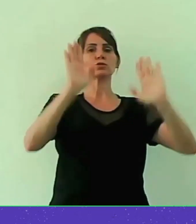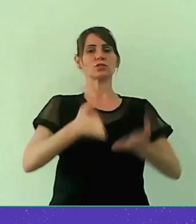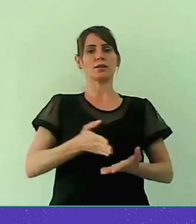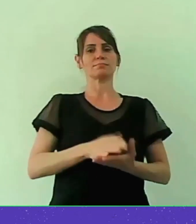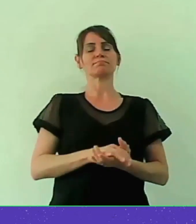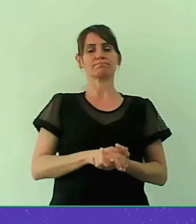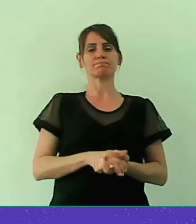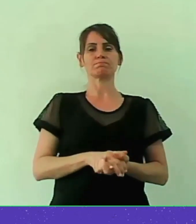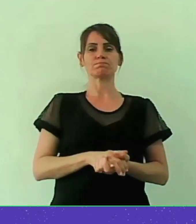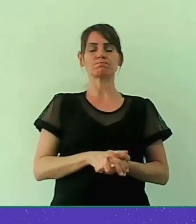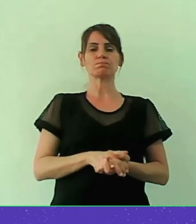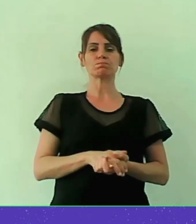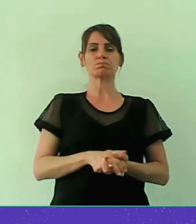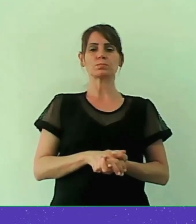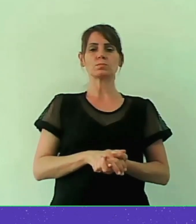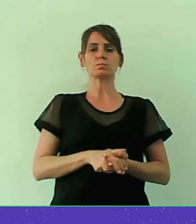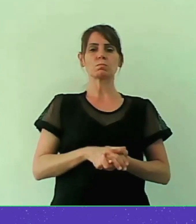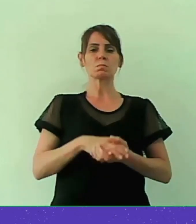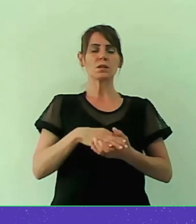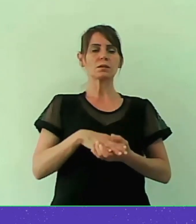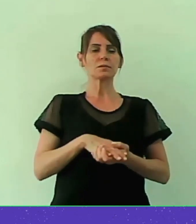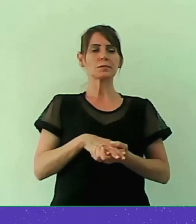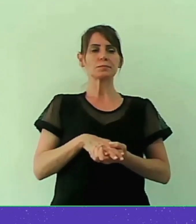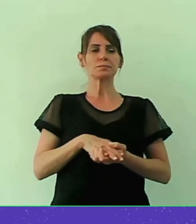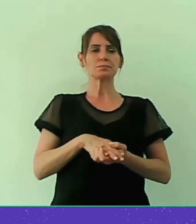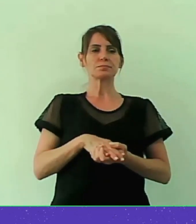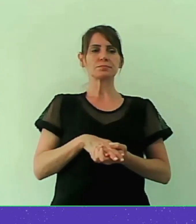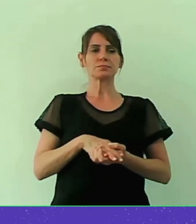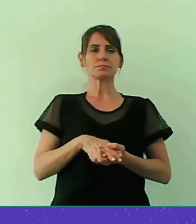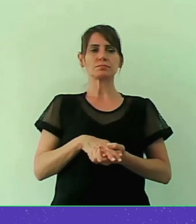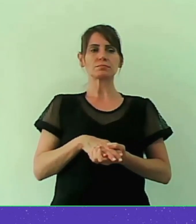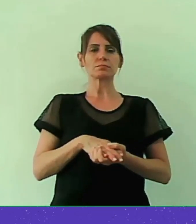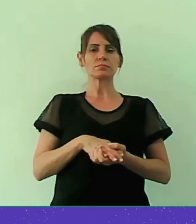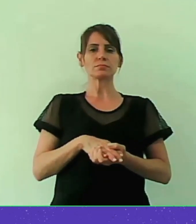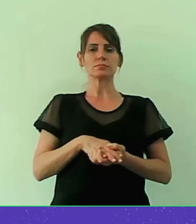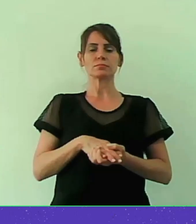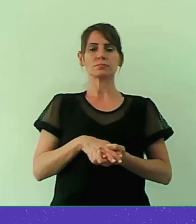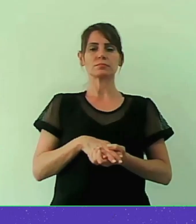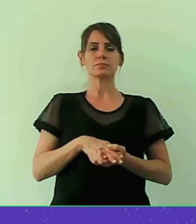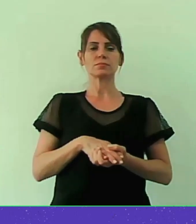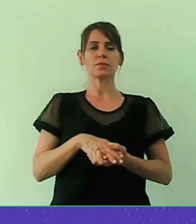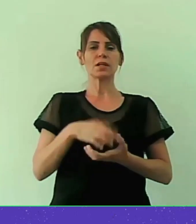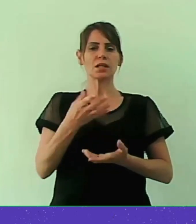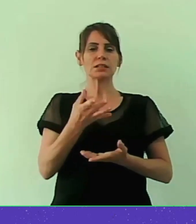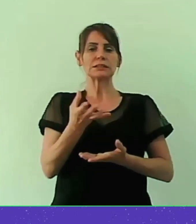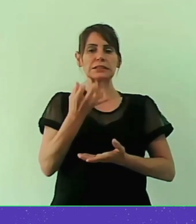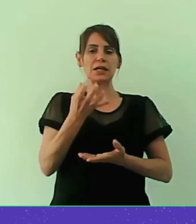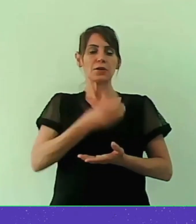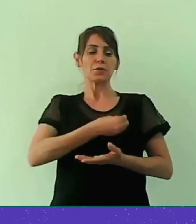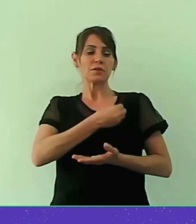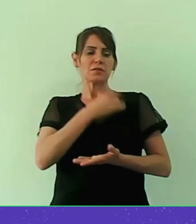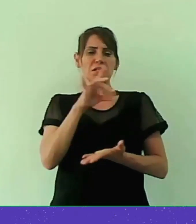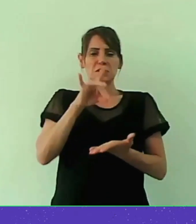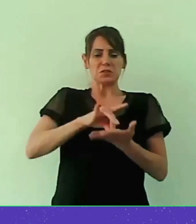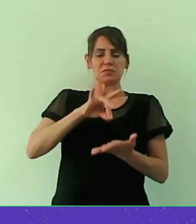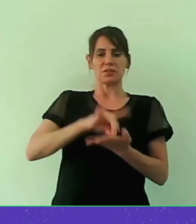Lutam pelo reino especialmente por tal realidade em si